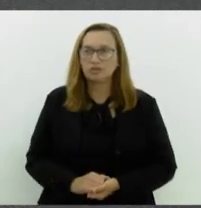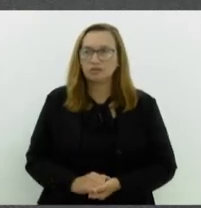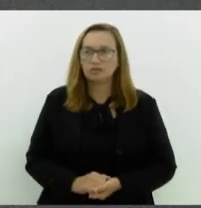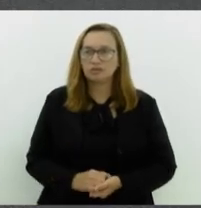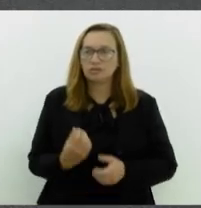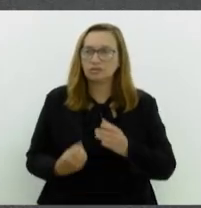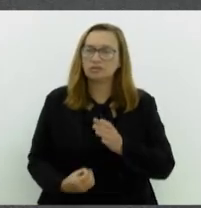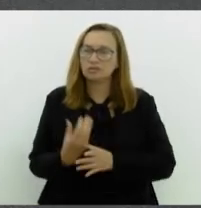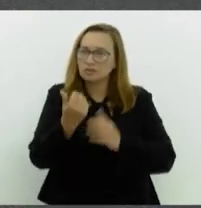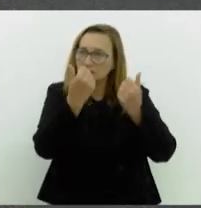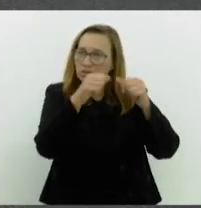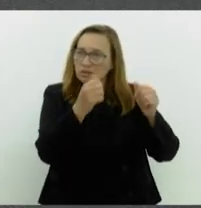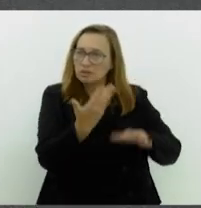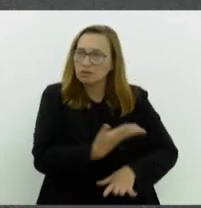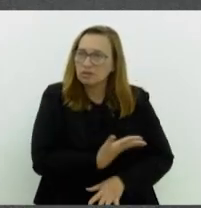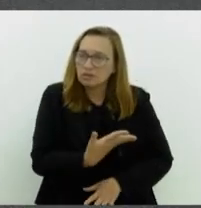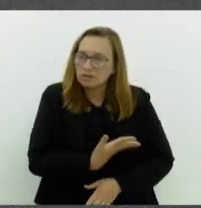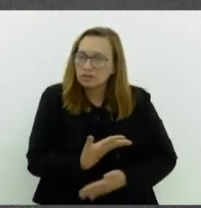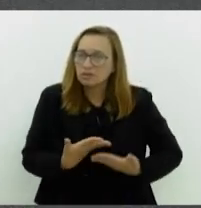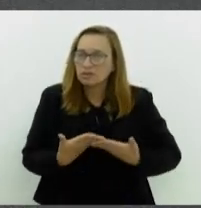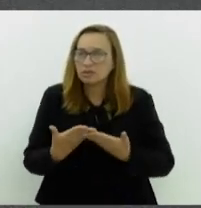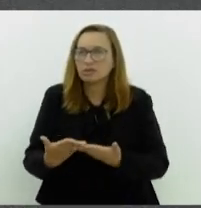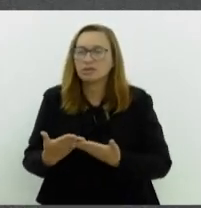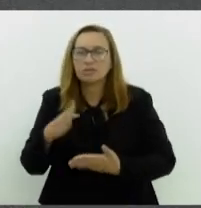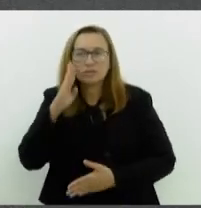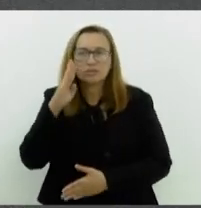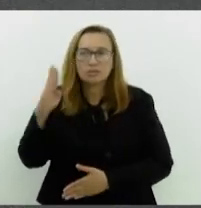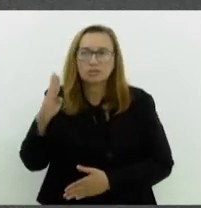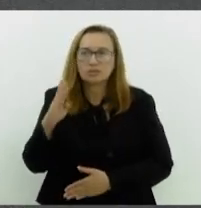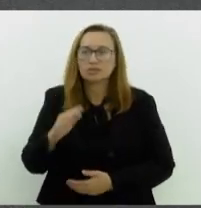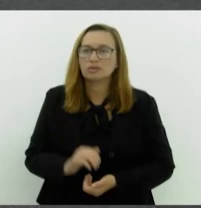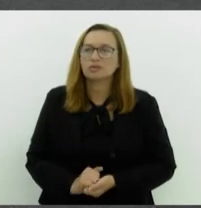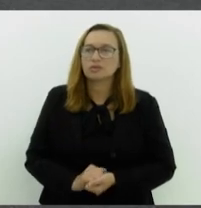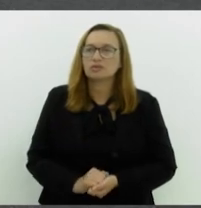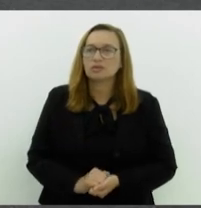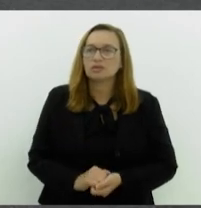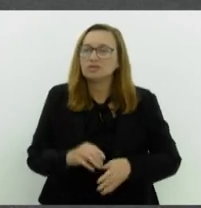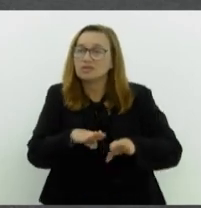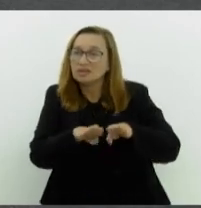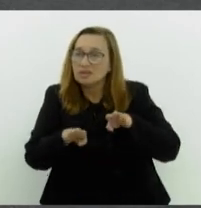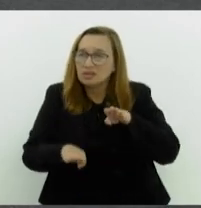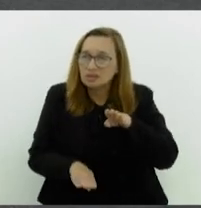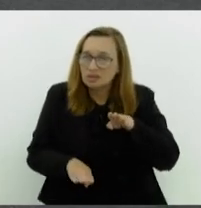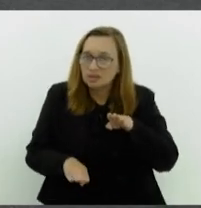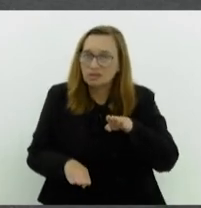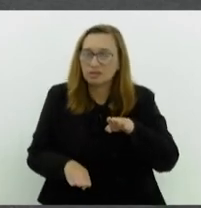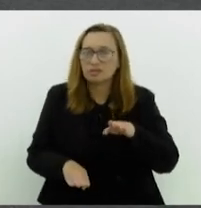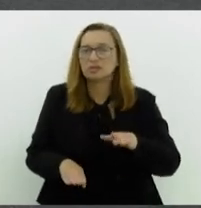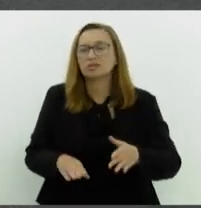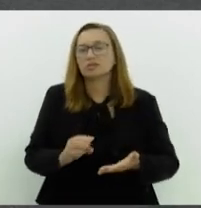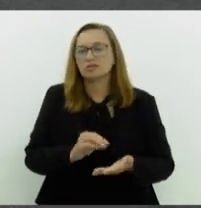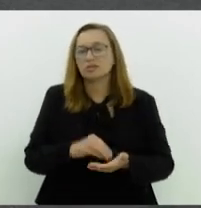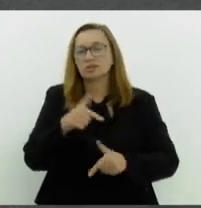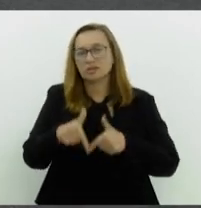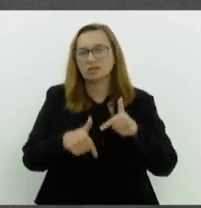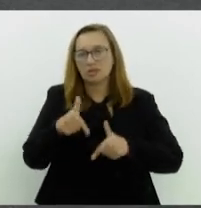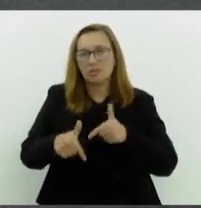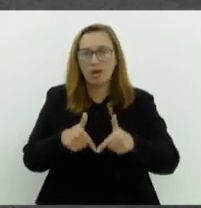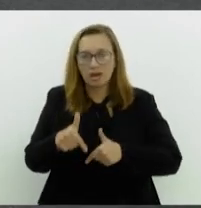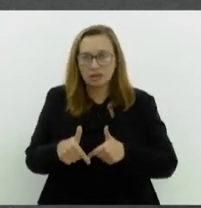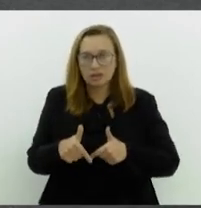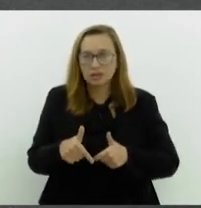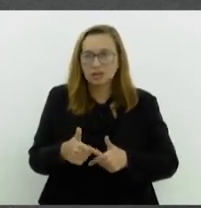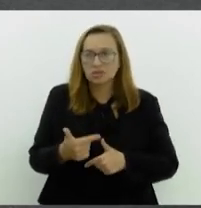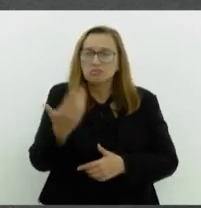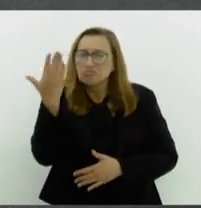cria o selo Amigo dos Entregadores. É fundamental, diante das desigualdades, do desemprego e de uma situação de